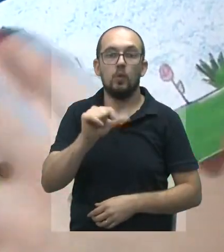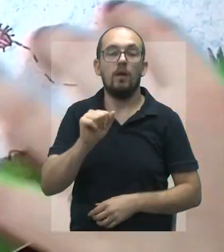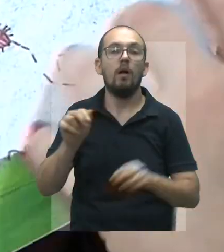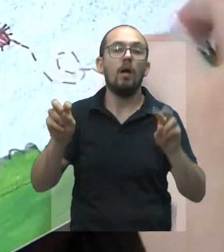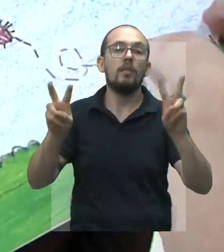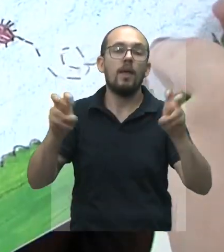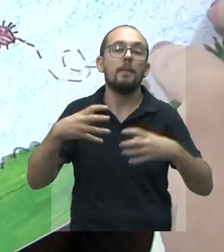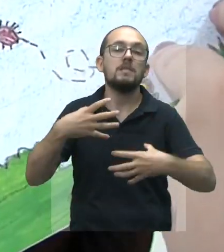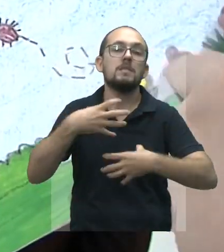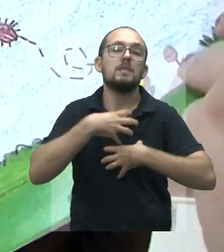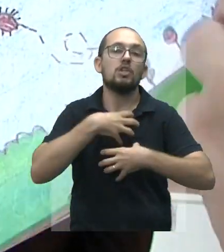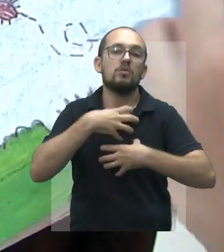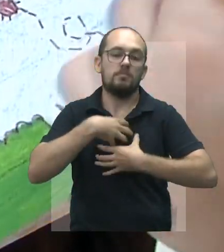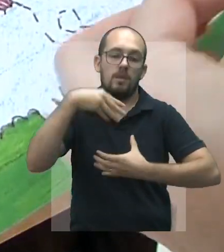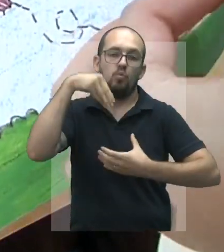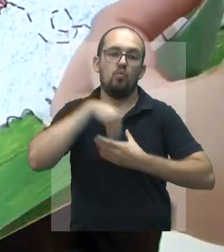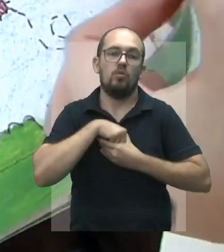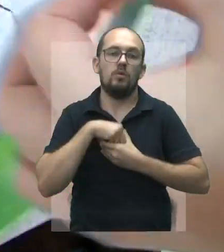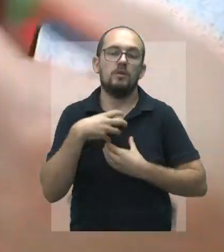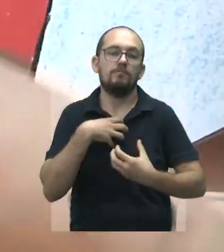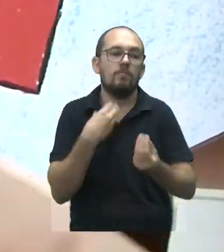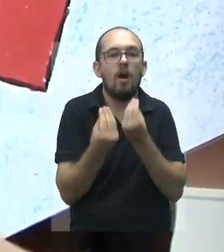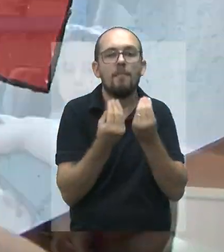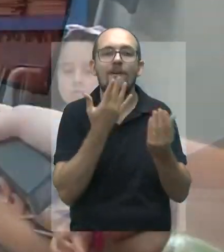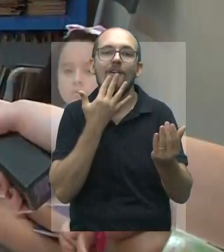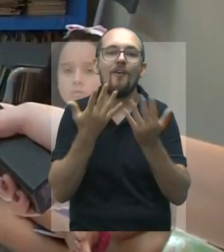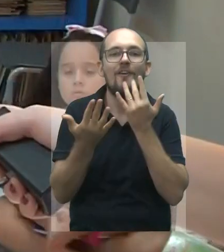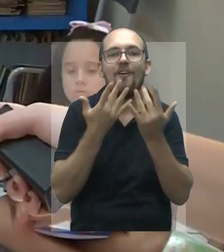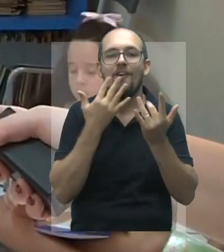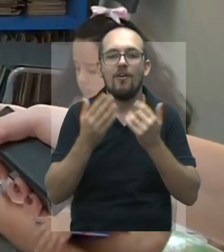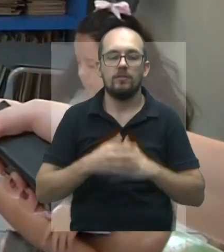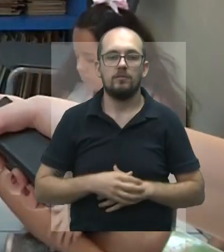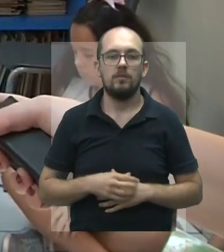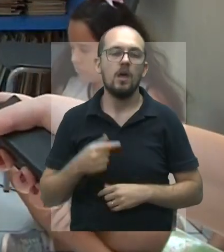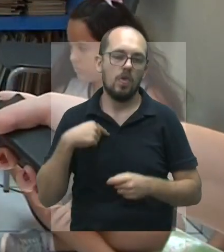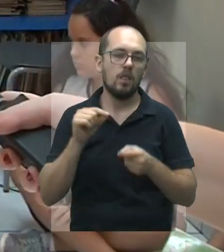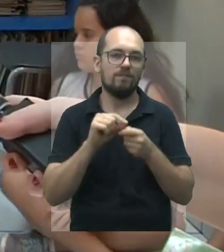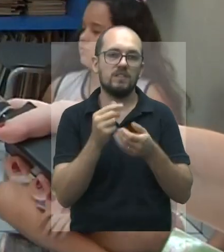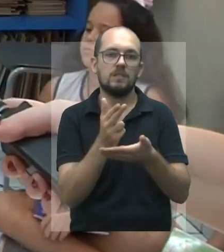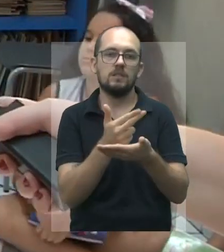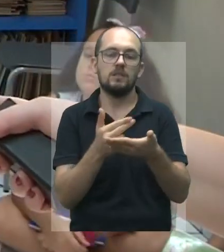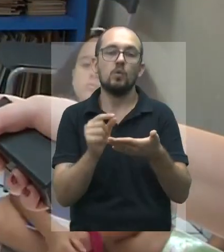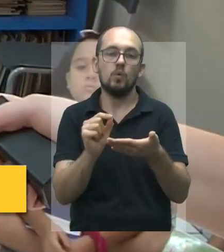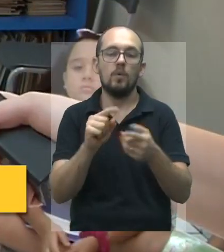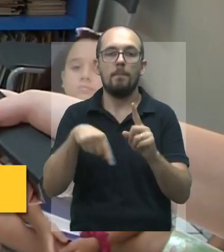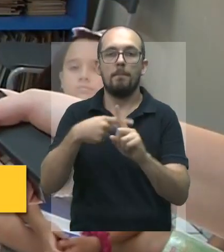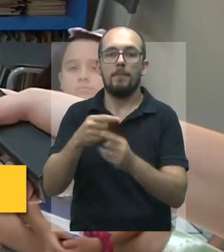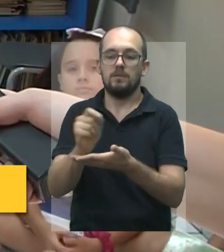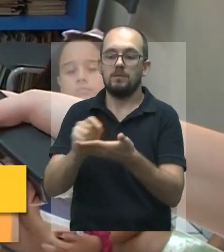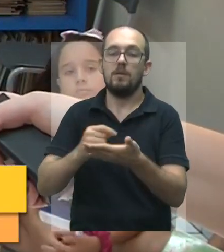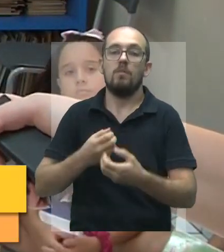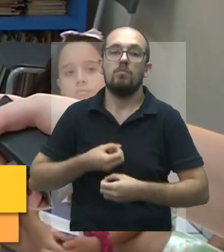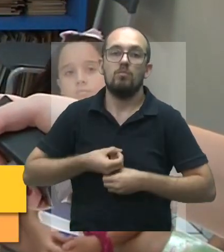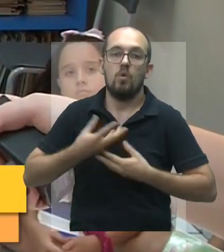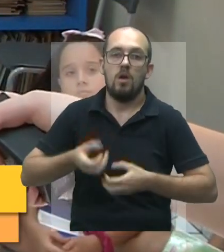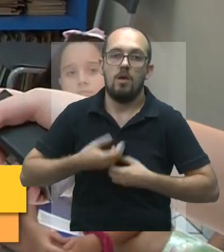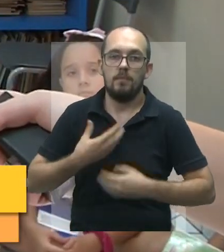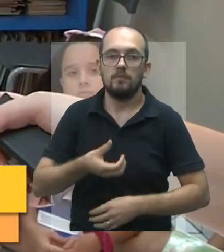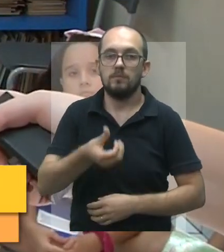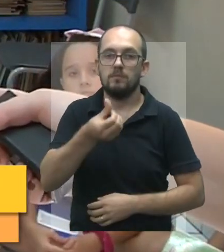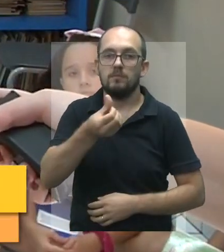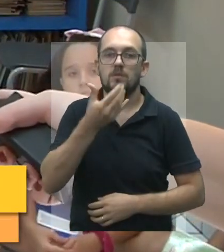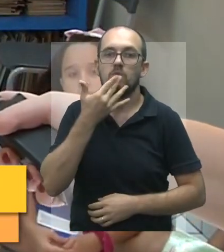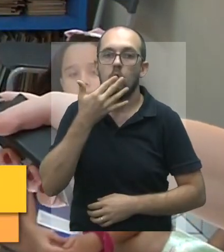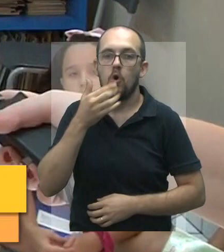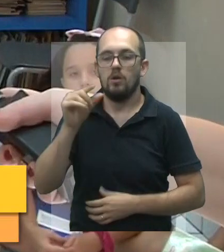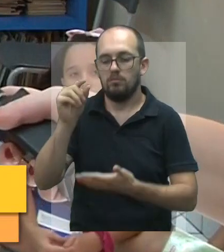seus sentimentos e a relação com as cores. São poemas que contam sobre os nossos sentimentos. A gente escolheu 6 cores